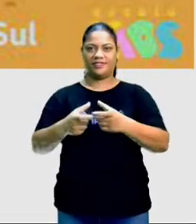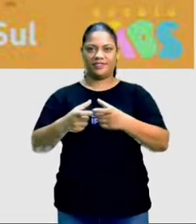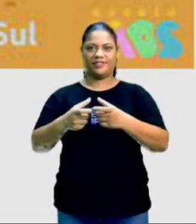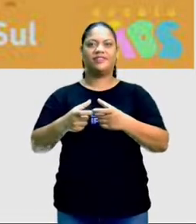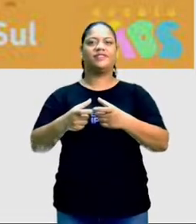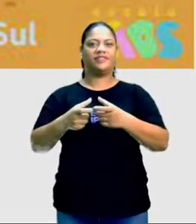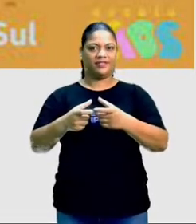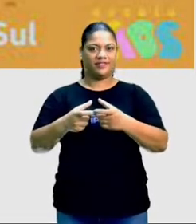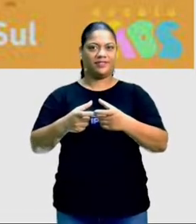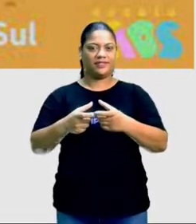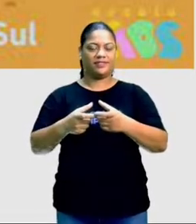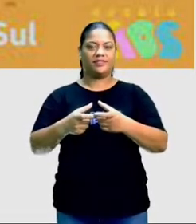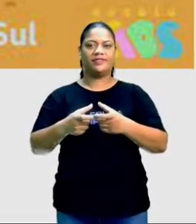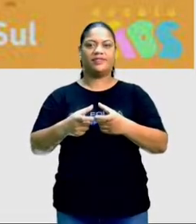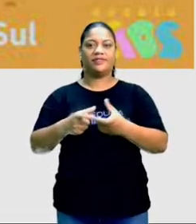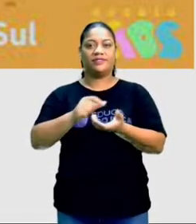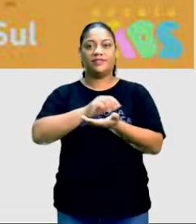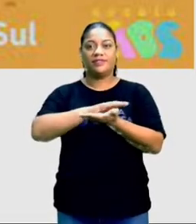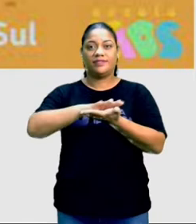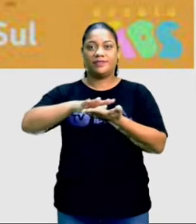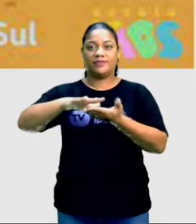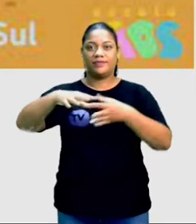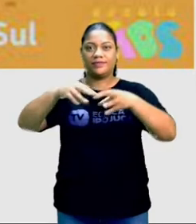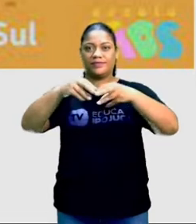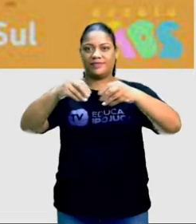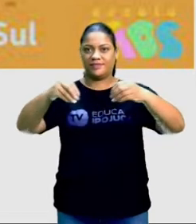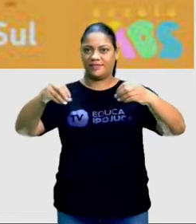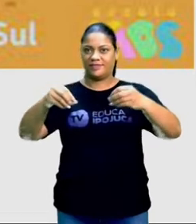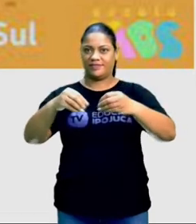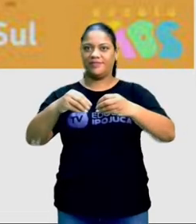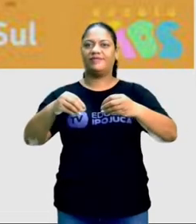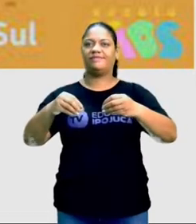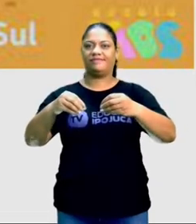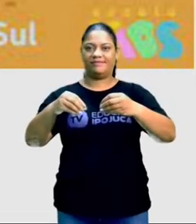localização sobre a superfície terrestre,